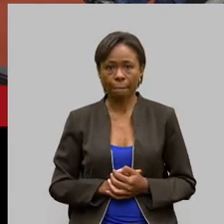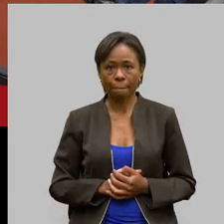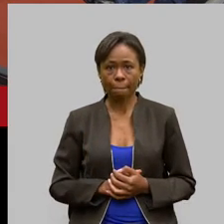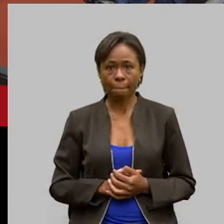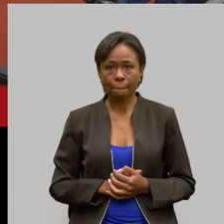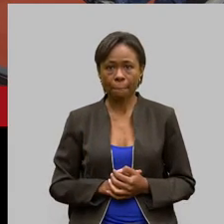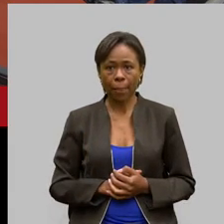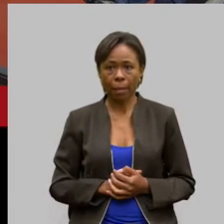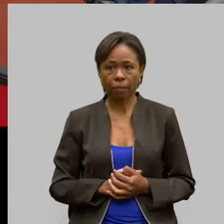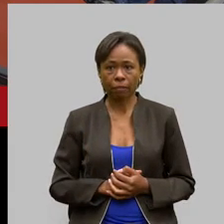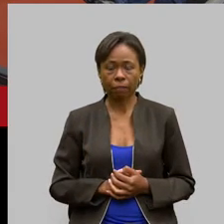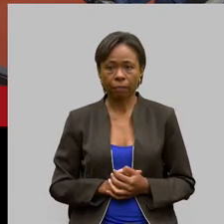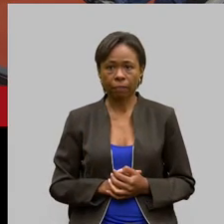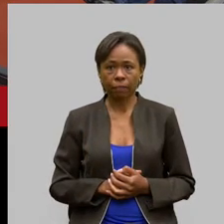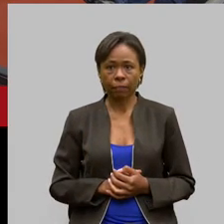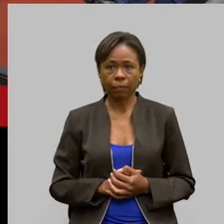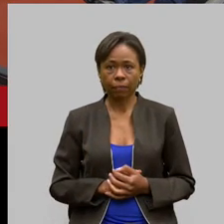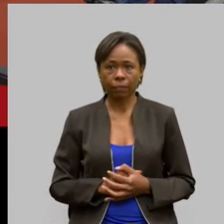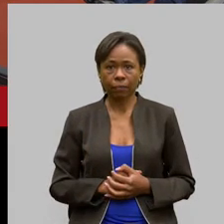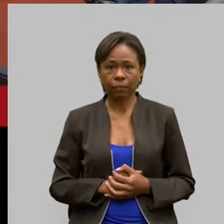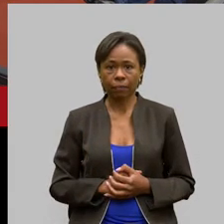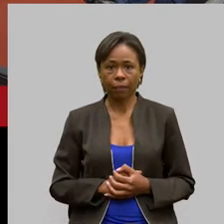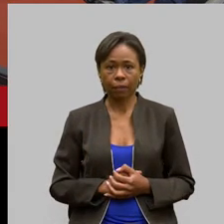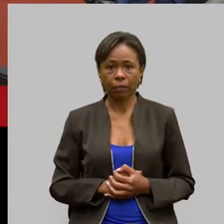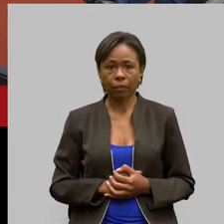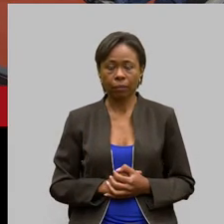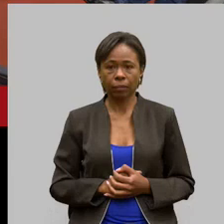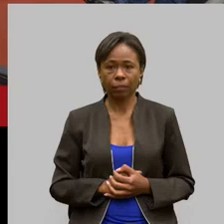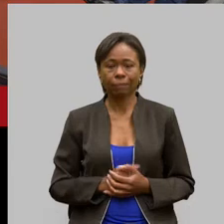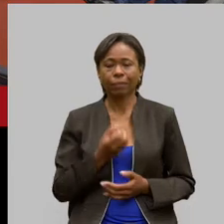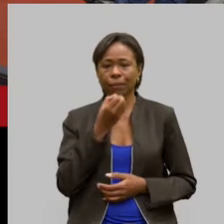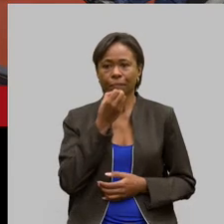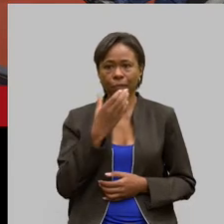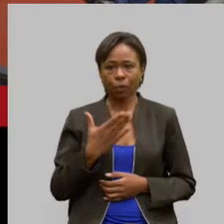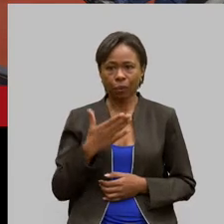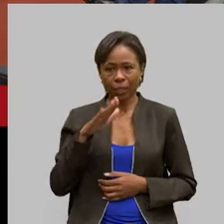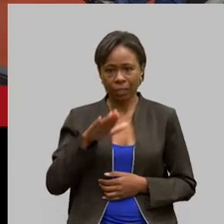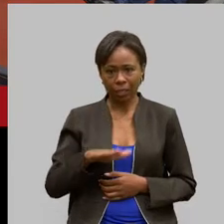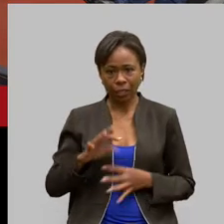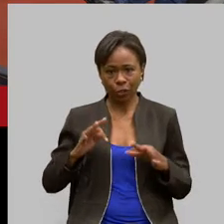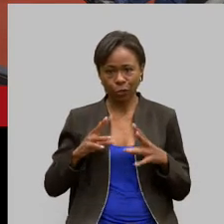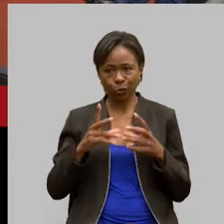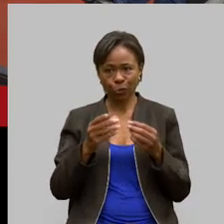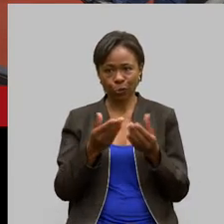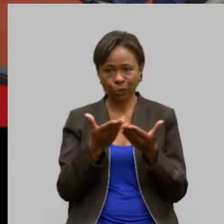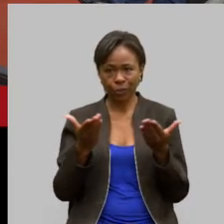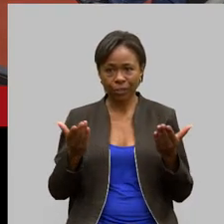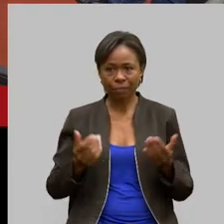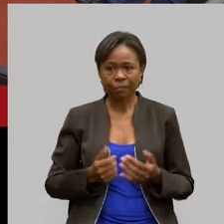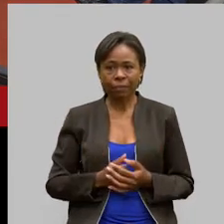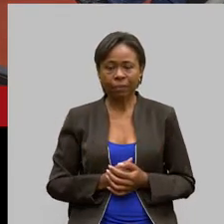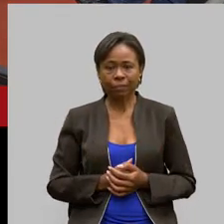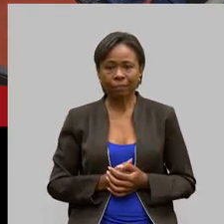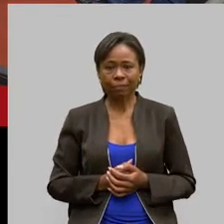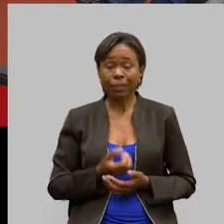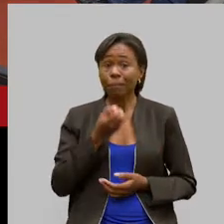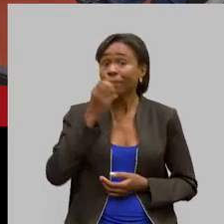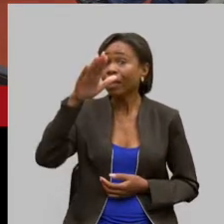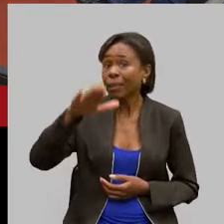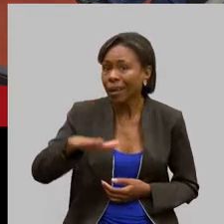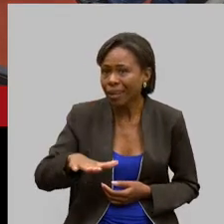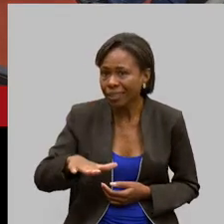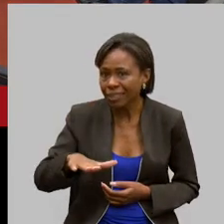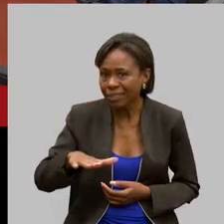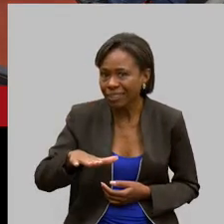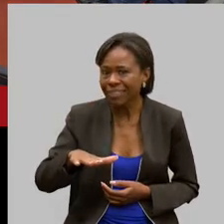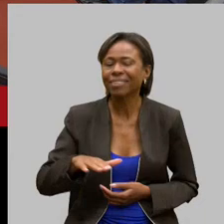não sei levantar isso aqui aprendi Boa tarde a todos boa tarde